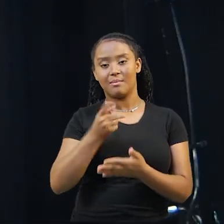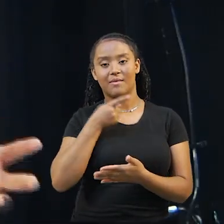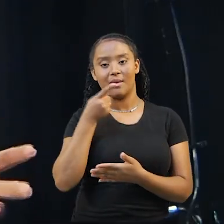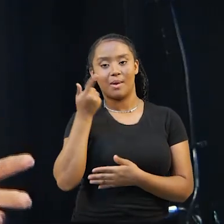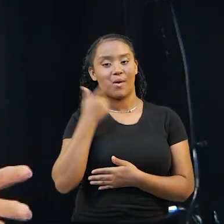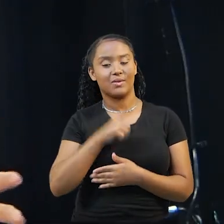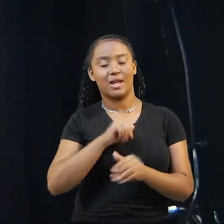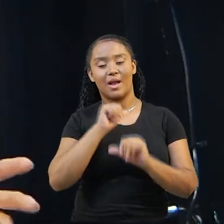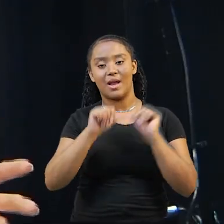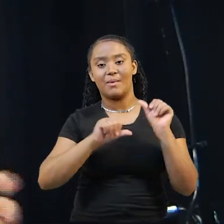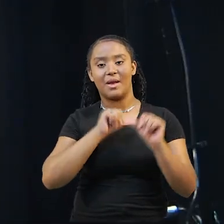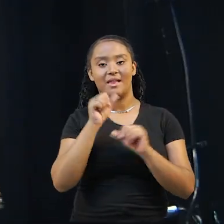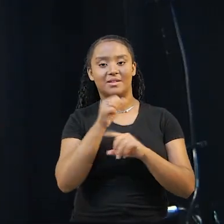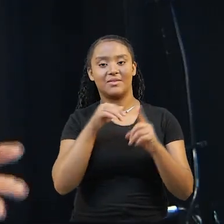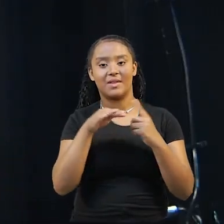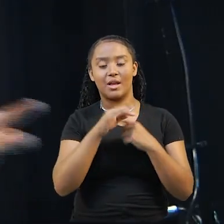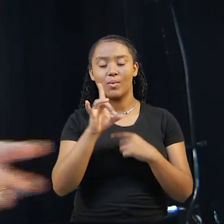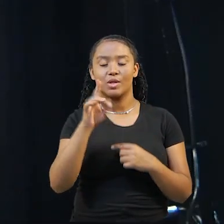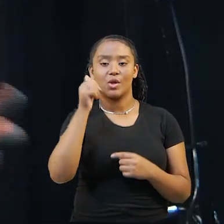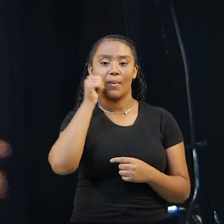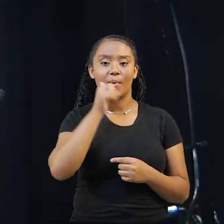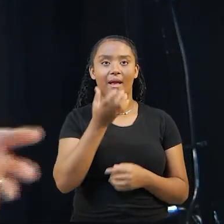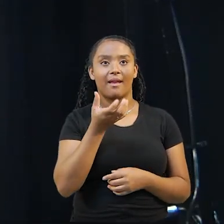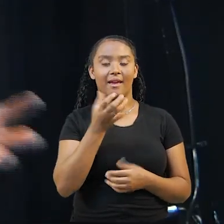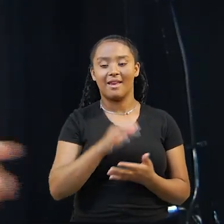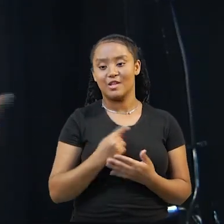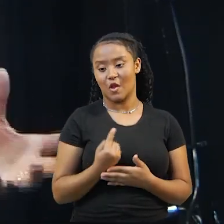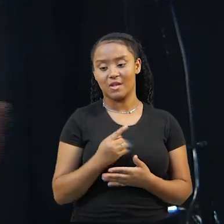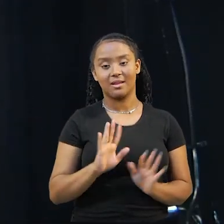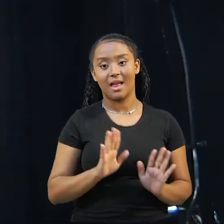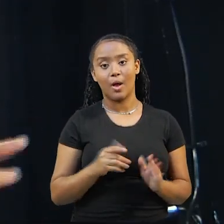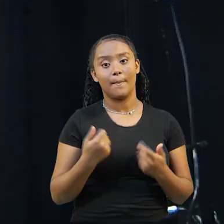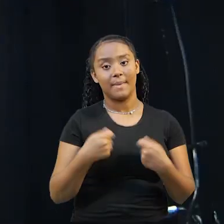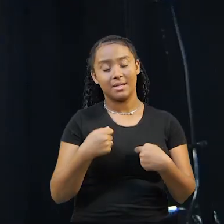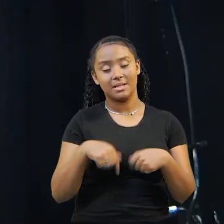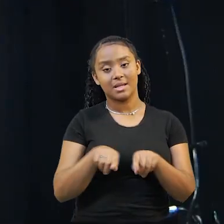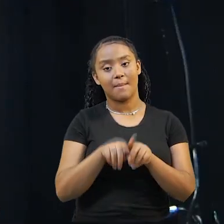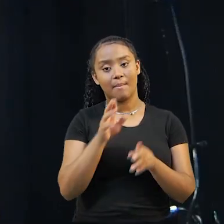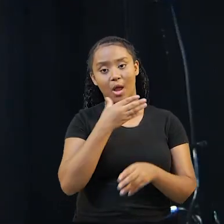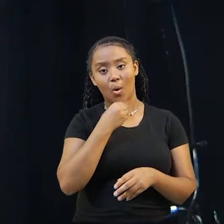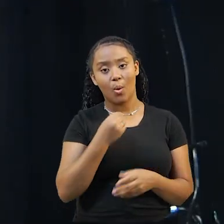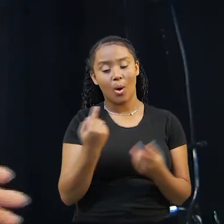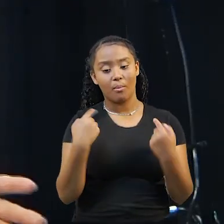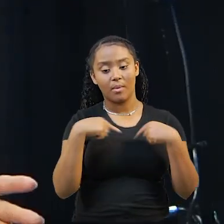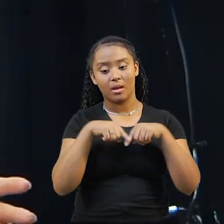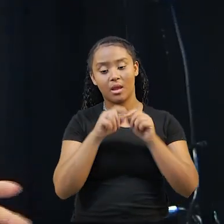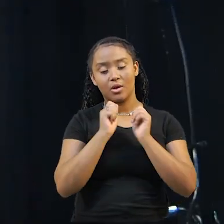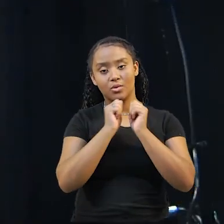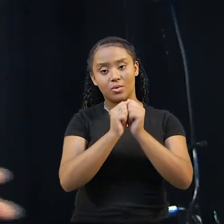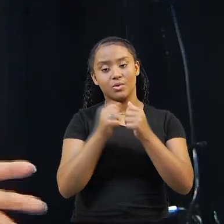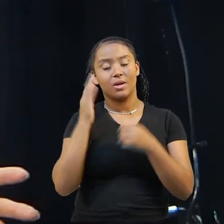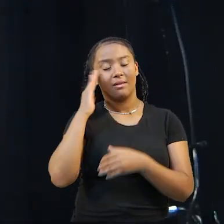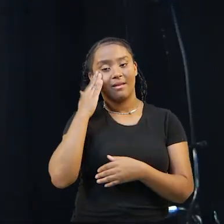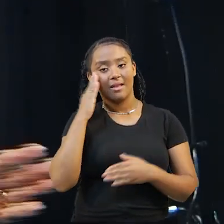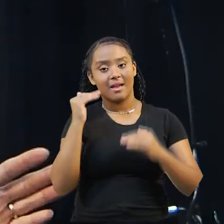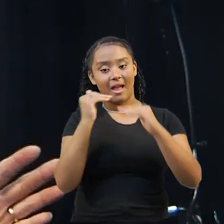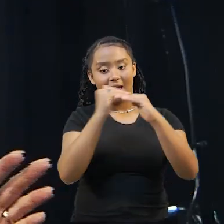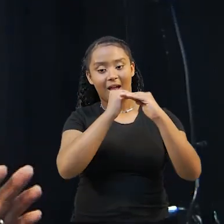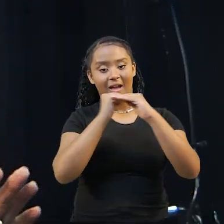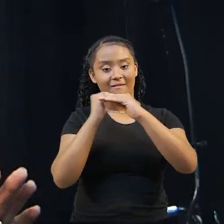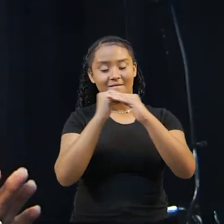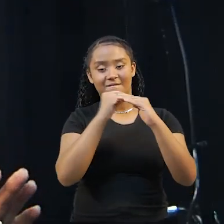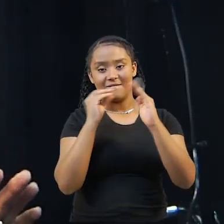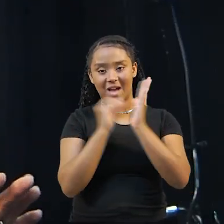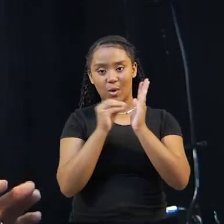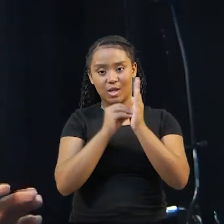para a gente mudar a sociedade não basta as mulheres quererem, a gente precisa ter os homens do nosso lado e entenderem que a desigualdade é ruim